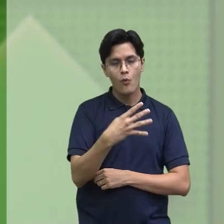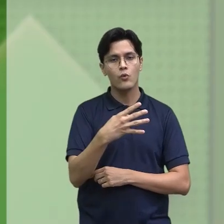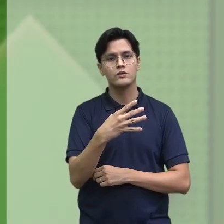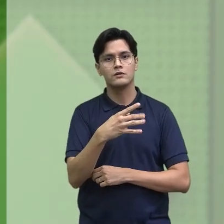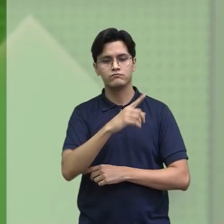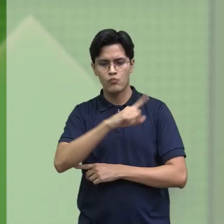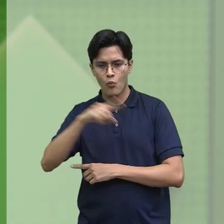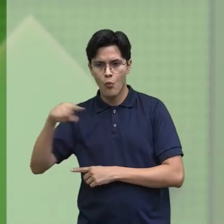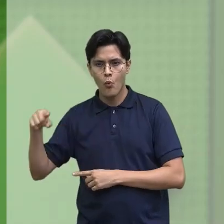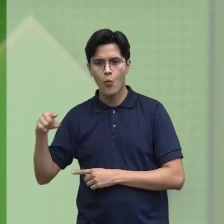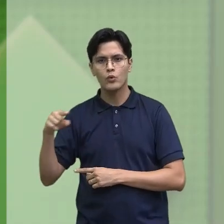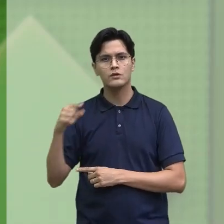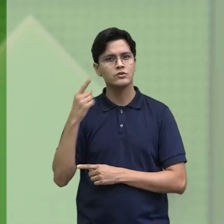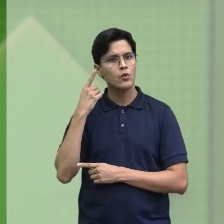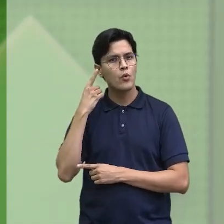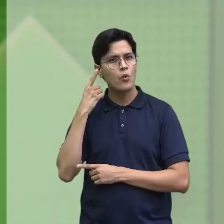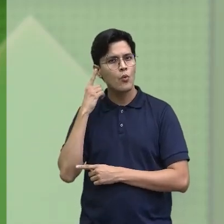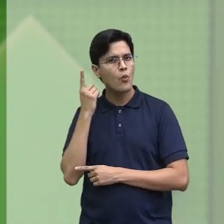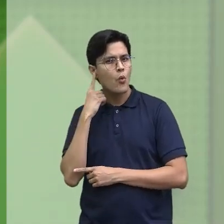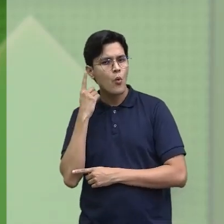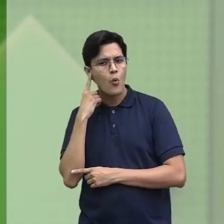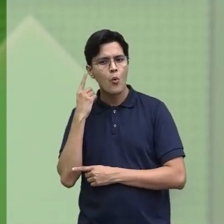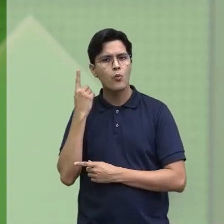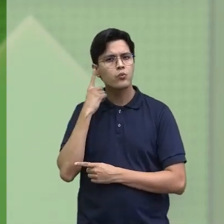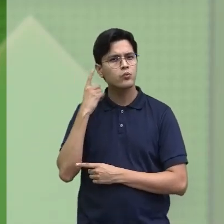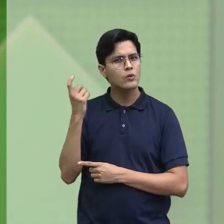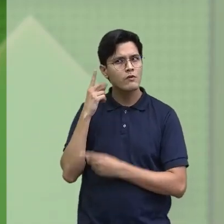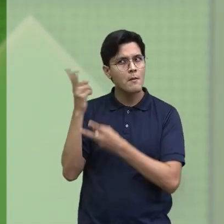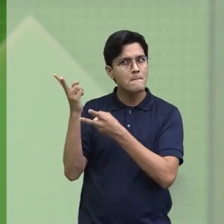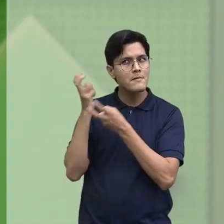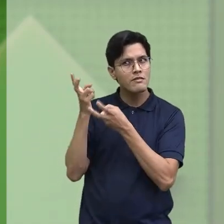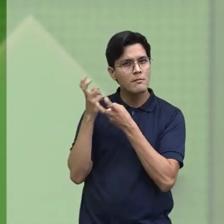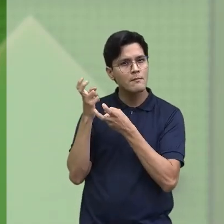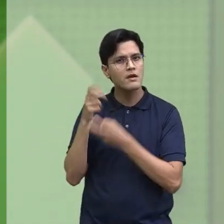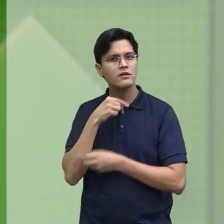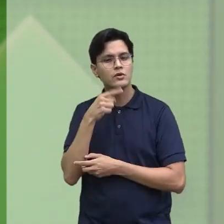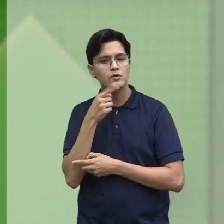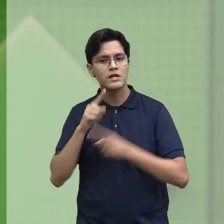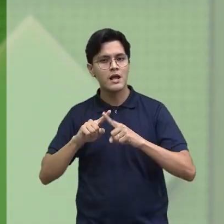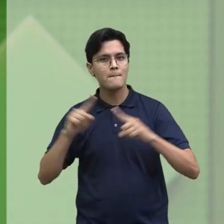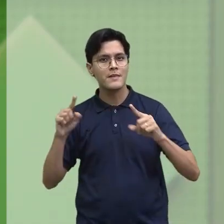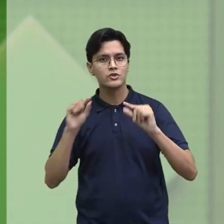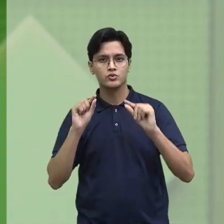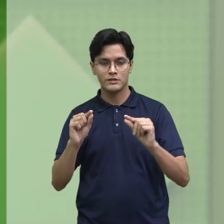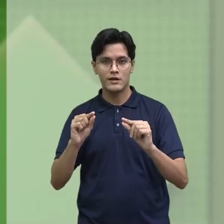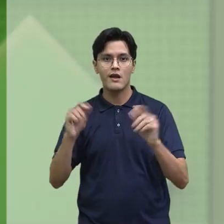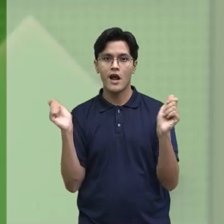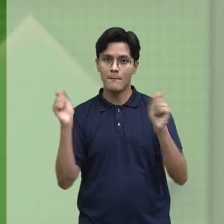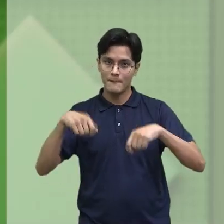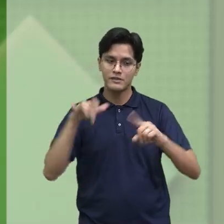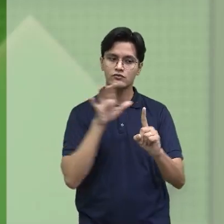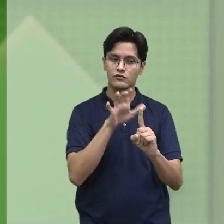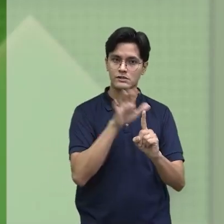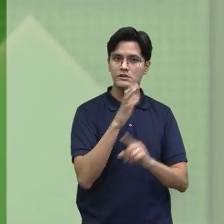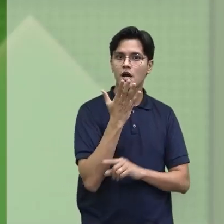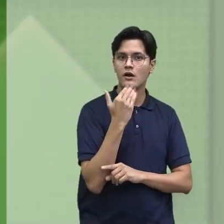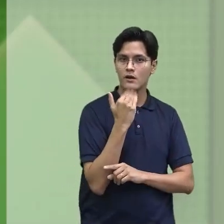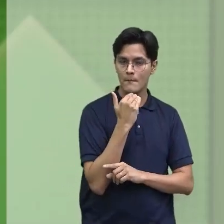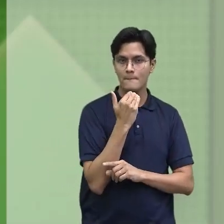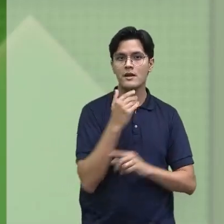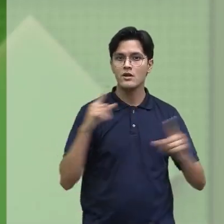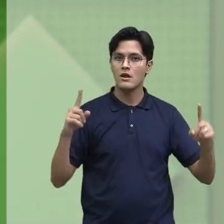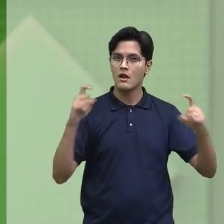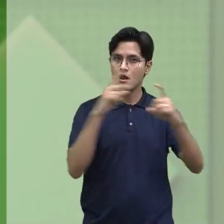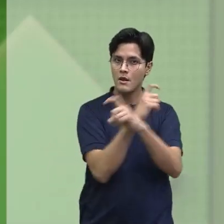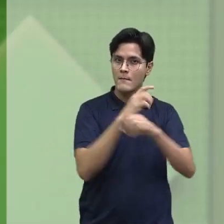eles conseguem ali, então, ativar algo dentro desses alimentos ou até mesmo, né, eliminar os patógenos.